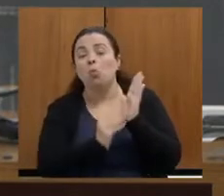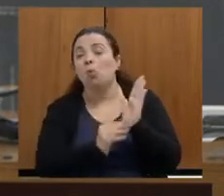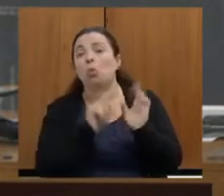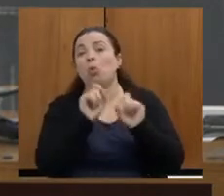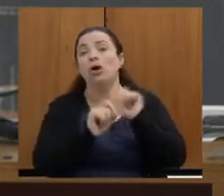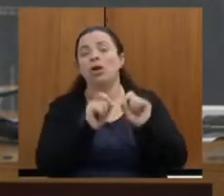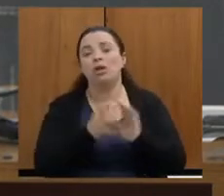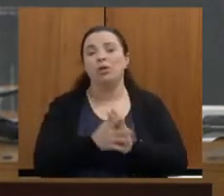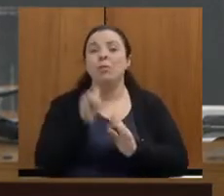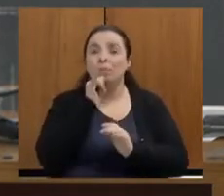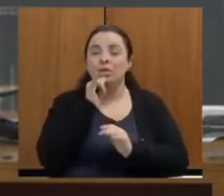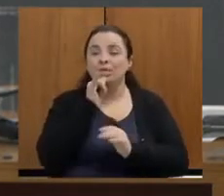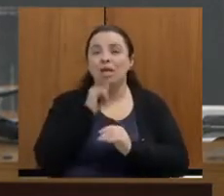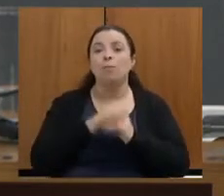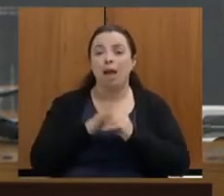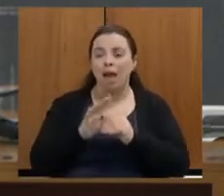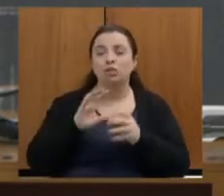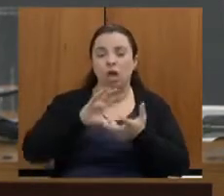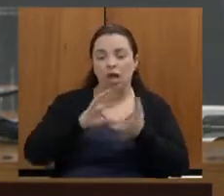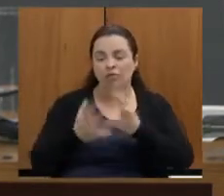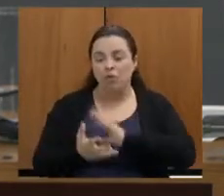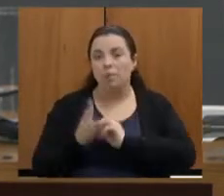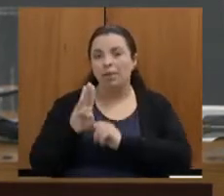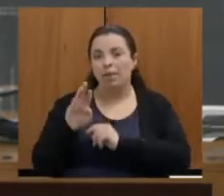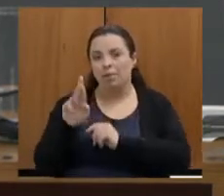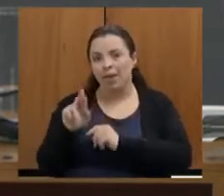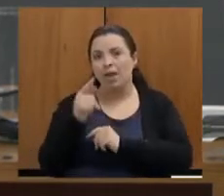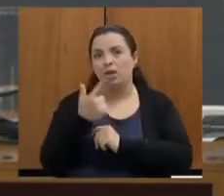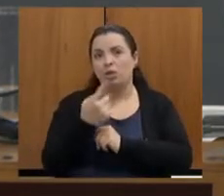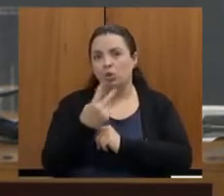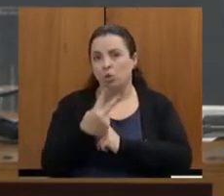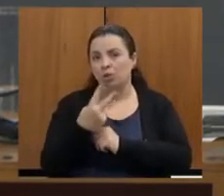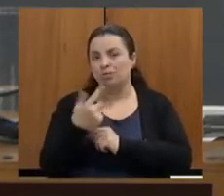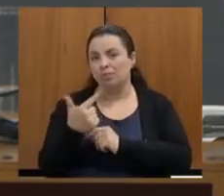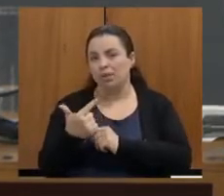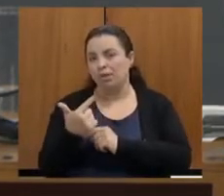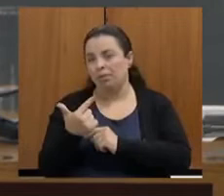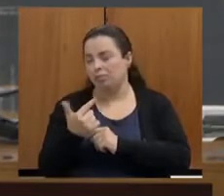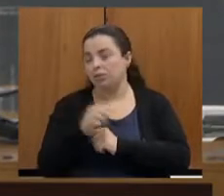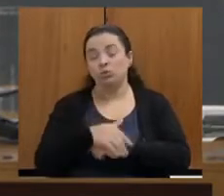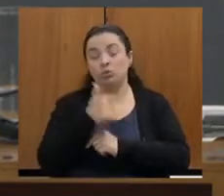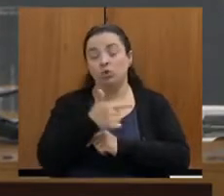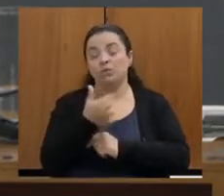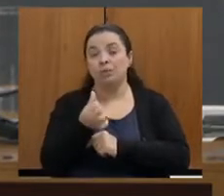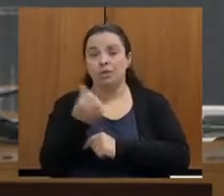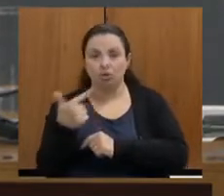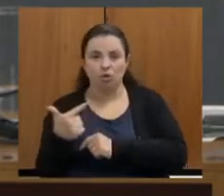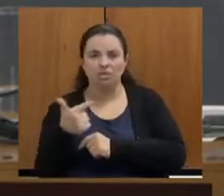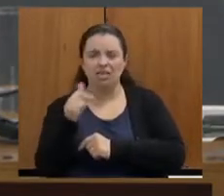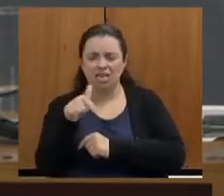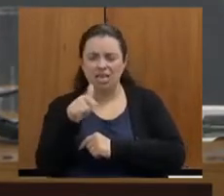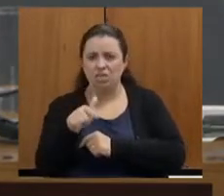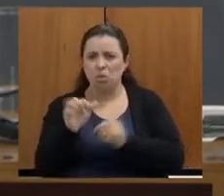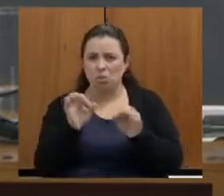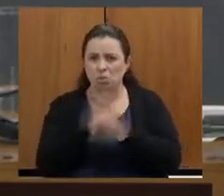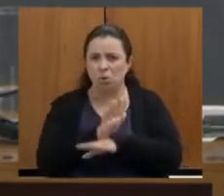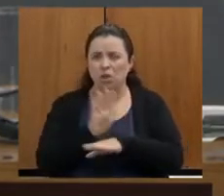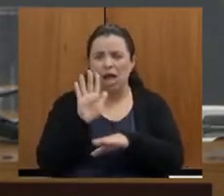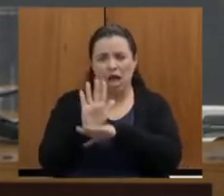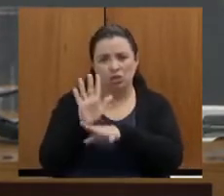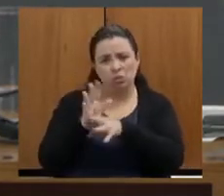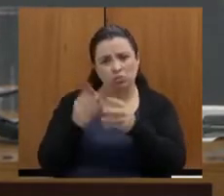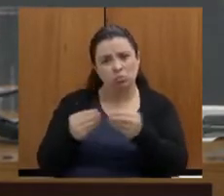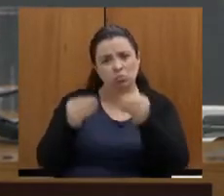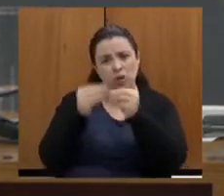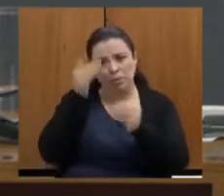br-262 ótimo mas isso atende aos atingidos e atingidas e os pressupostos isso pode ser um ressarcimento